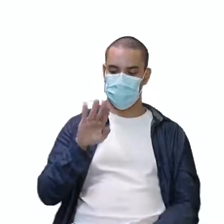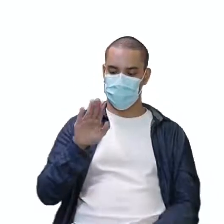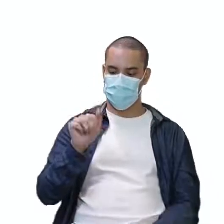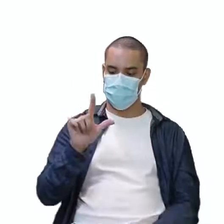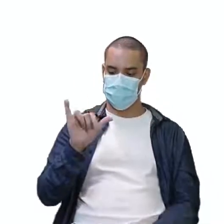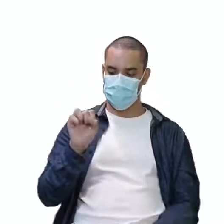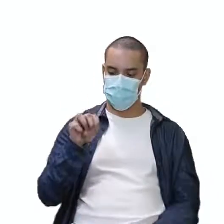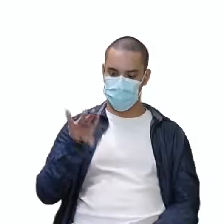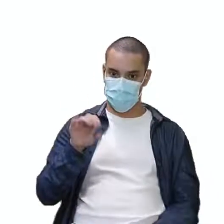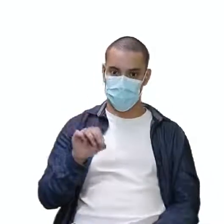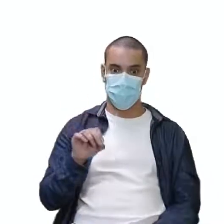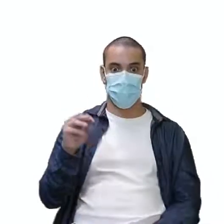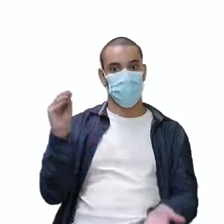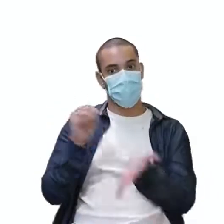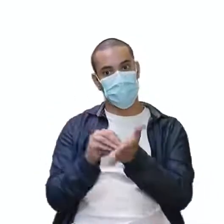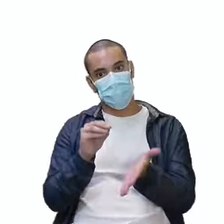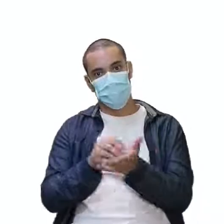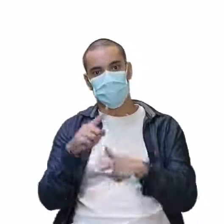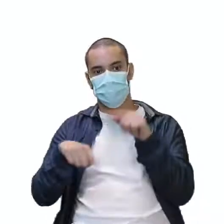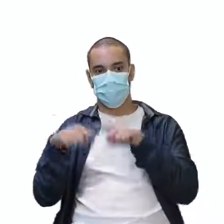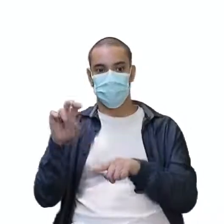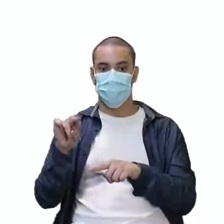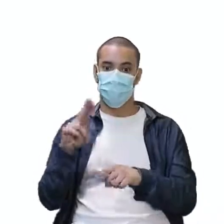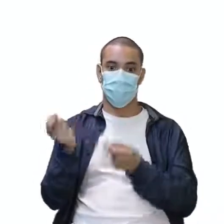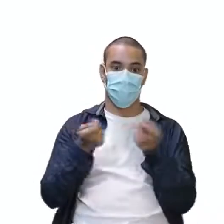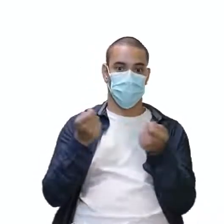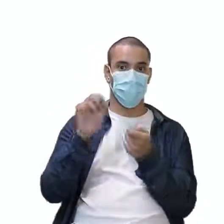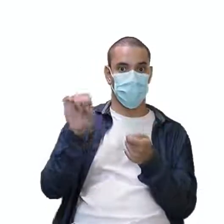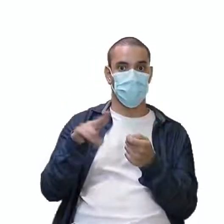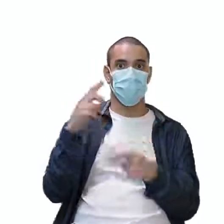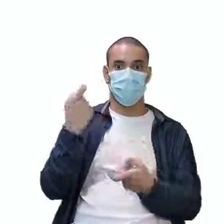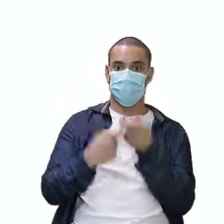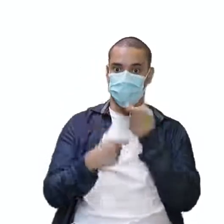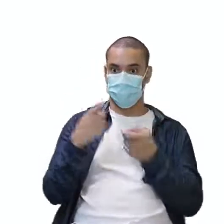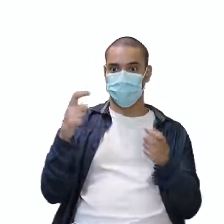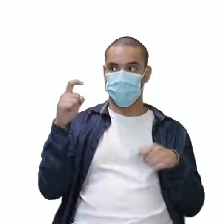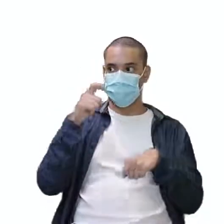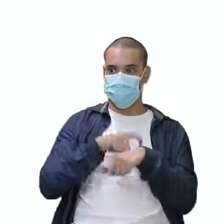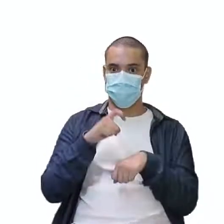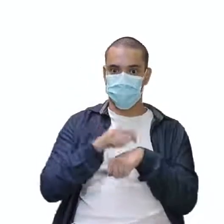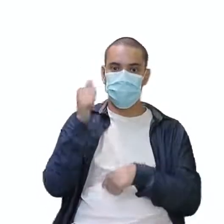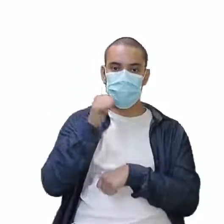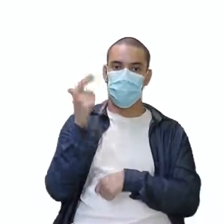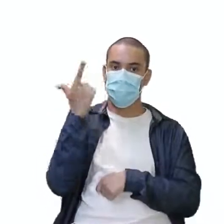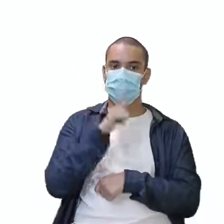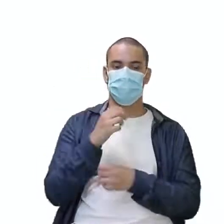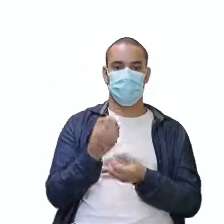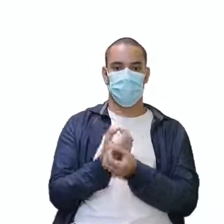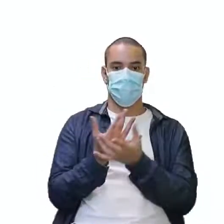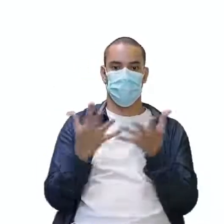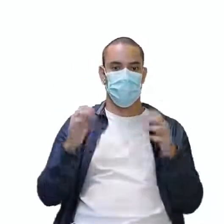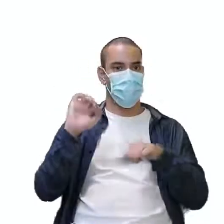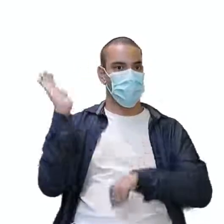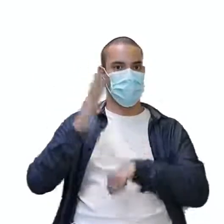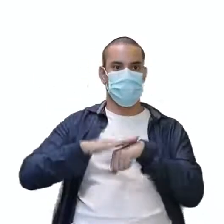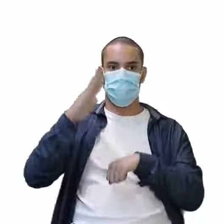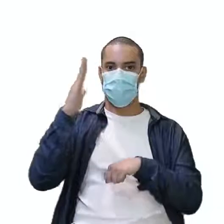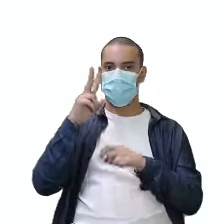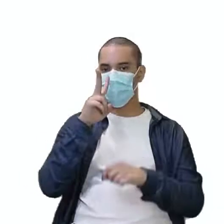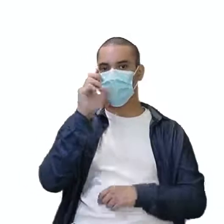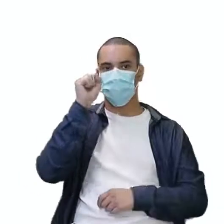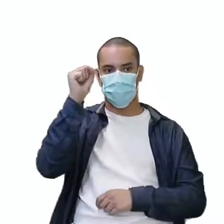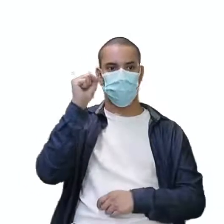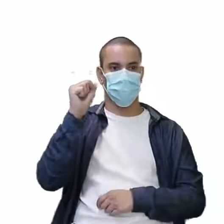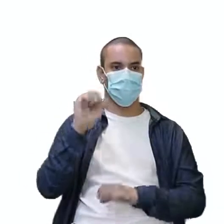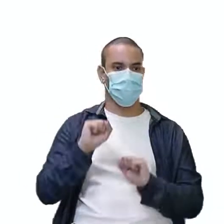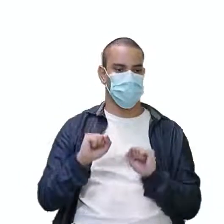controle populacional, uma falta de um recurso, ou no caso da reprodução, tá? Para que essa fêmea consiga produzir ovos mais fortes,